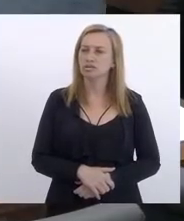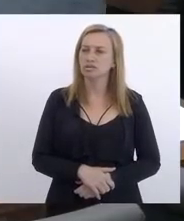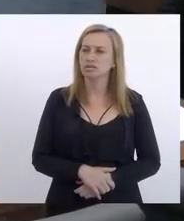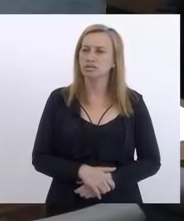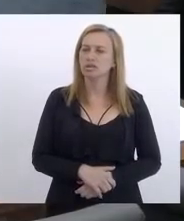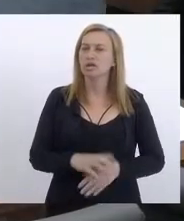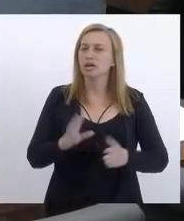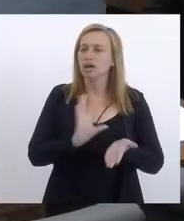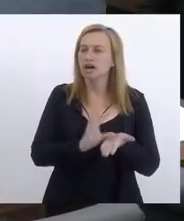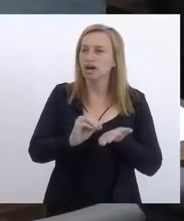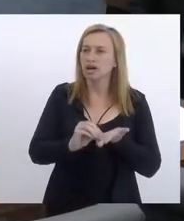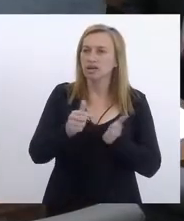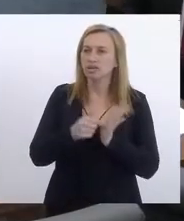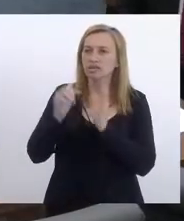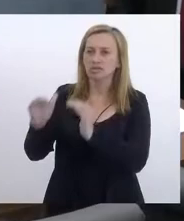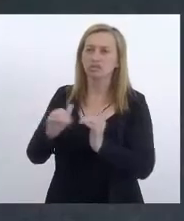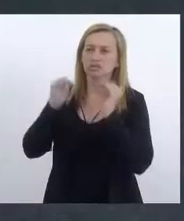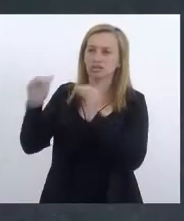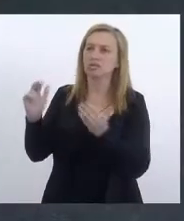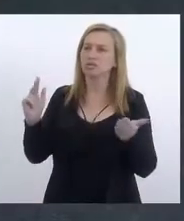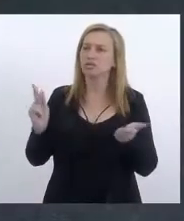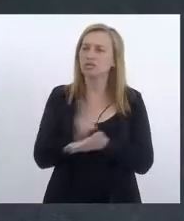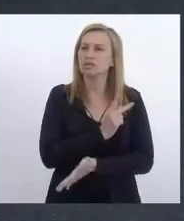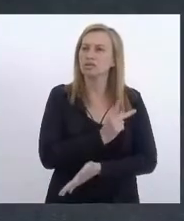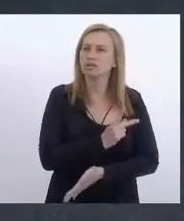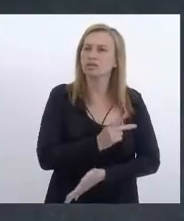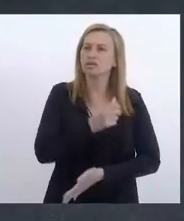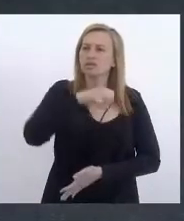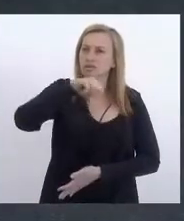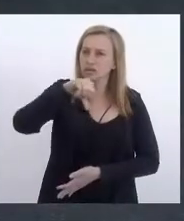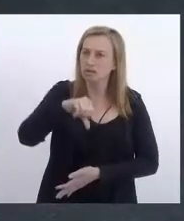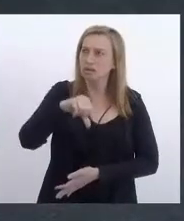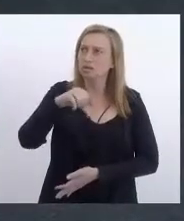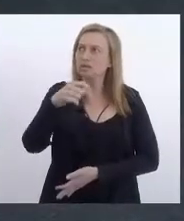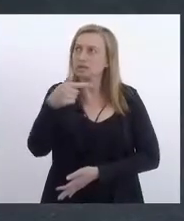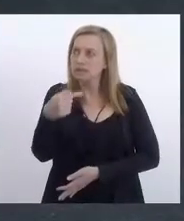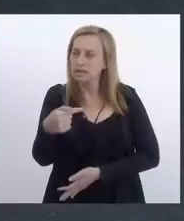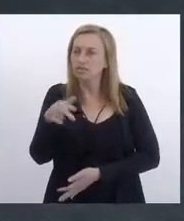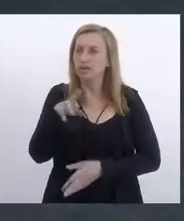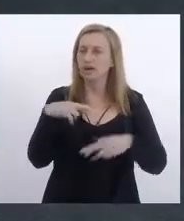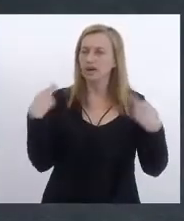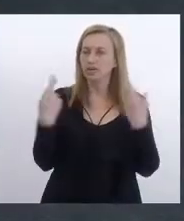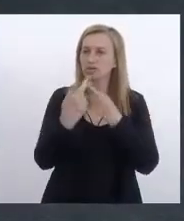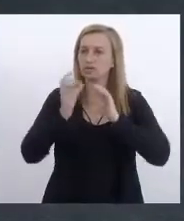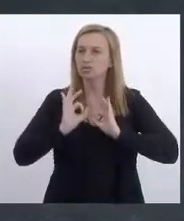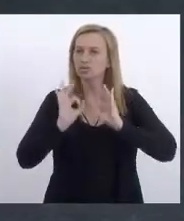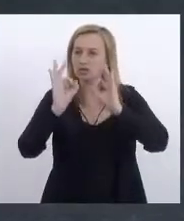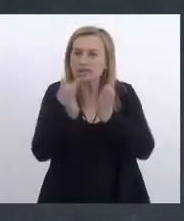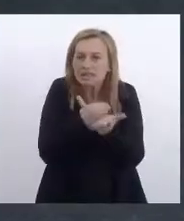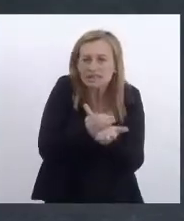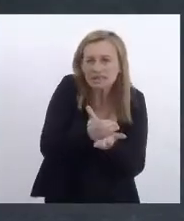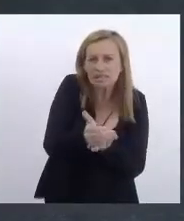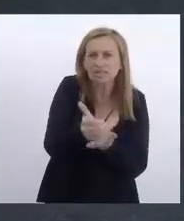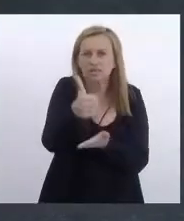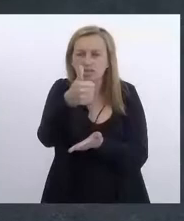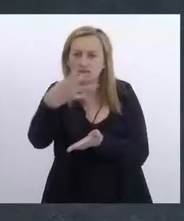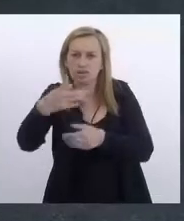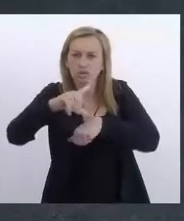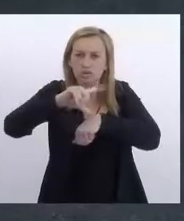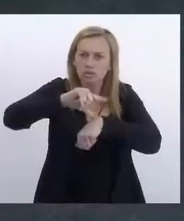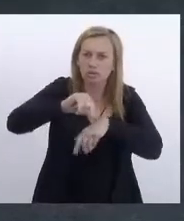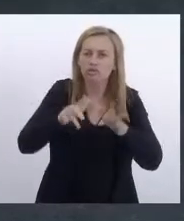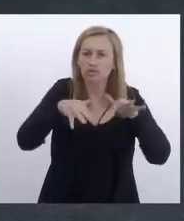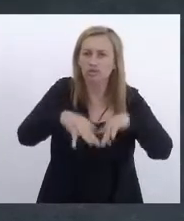A ata reflete com exatidão o ocorrido na 97ª sessão ordinária, que iniciada às 14